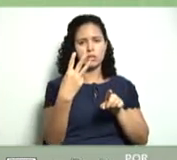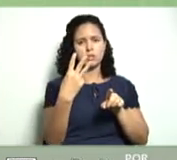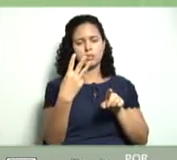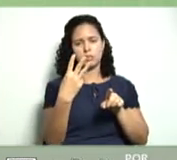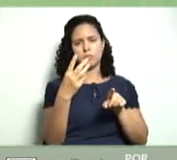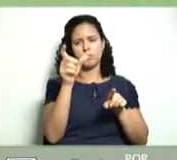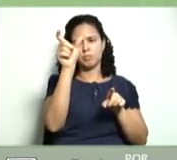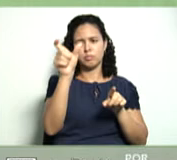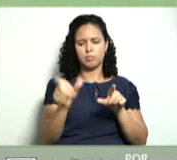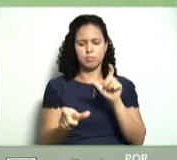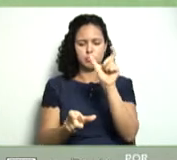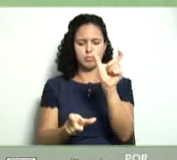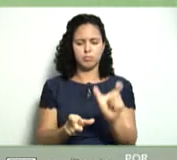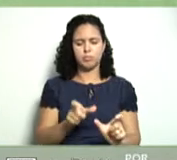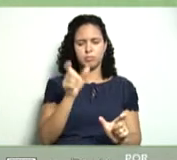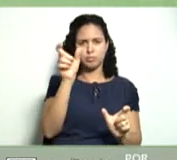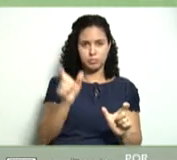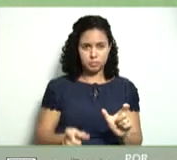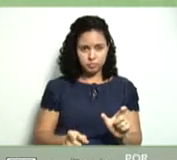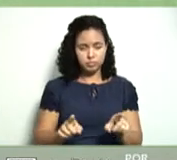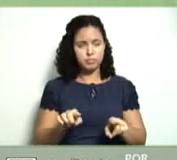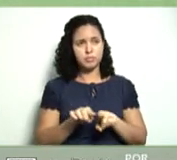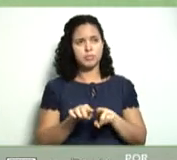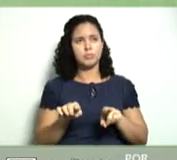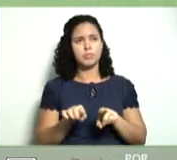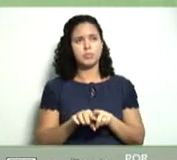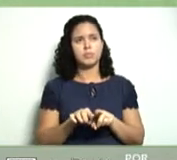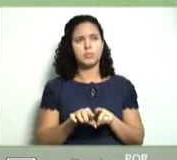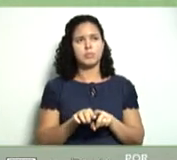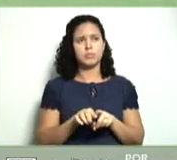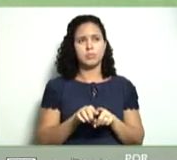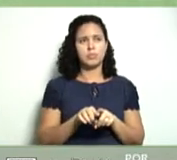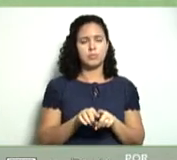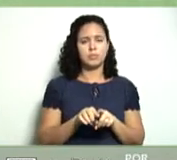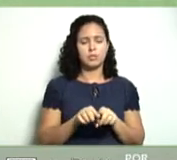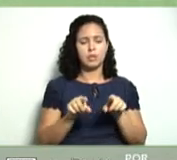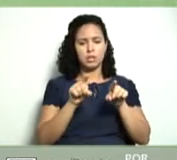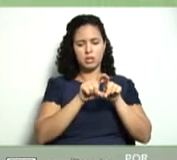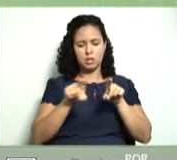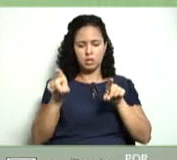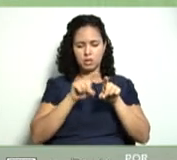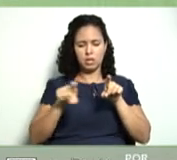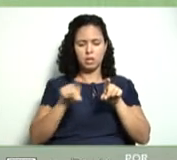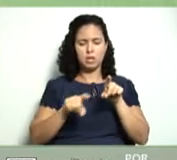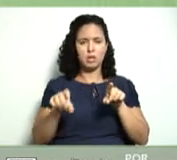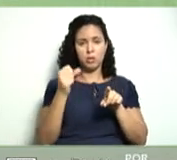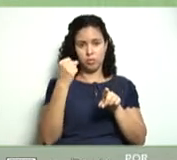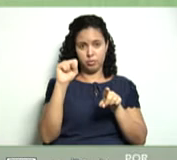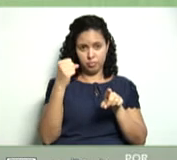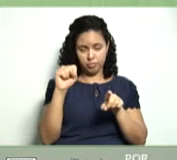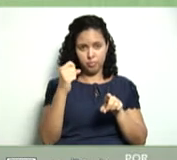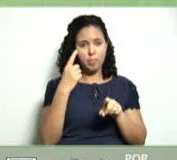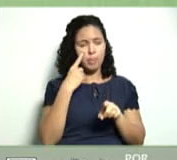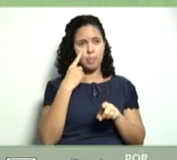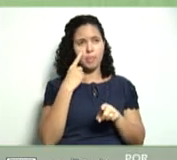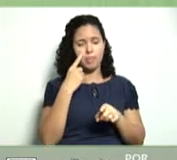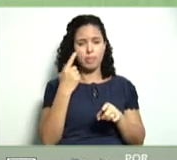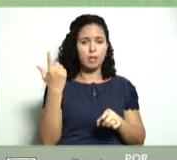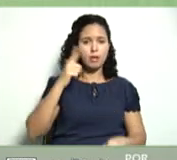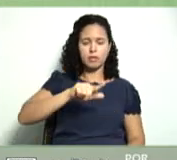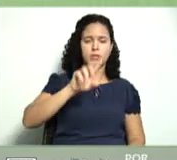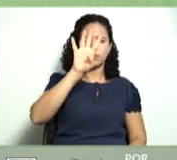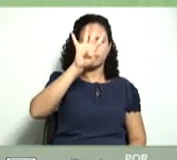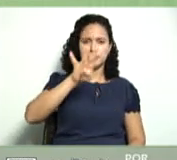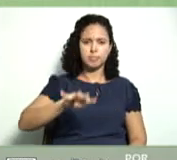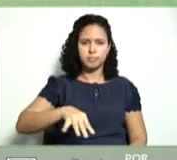e convém aqui oito linhas pronto a minha tabela foi